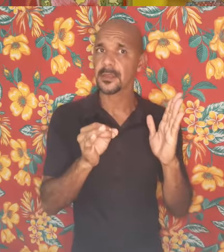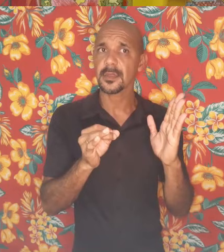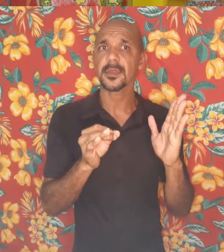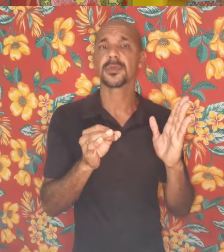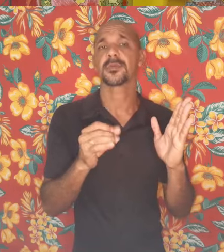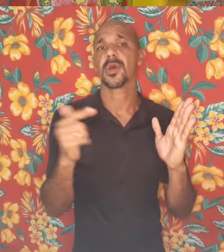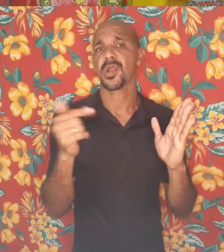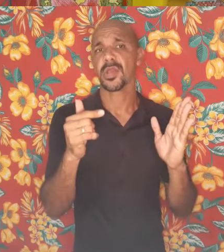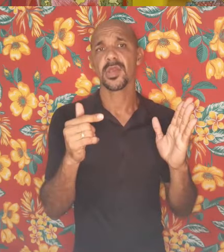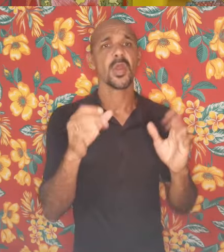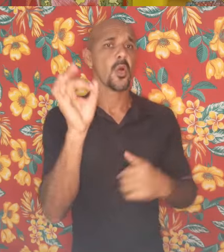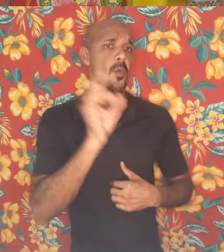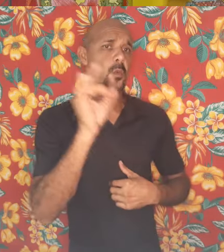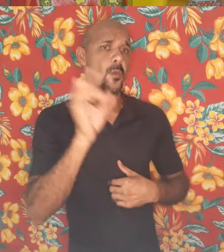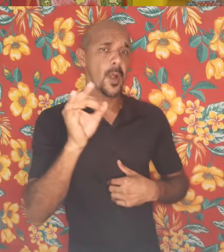uma